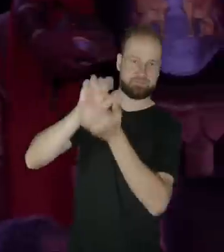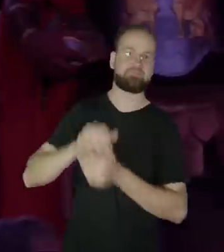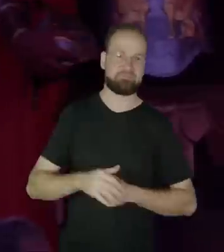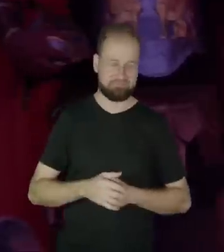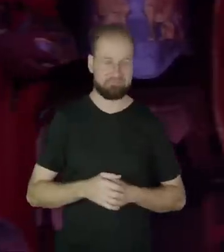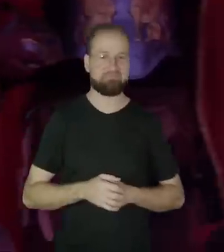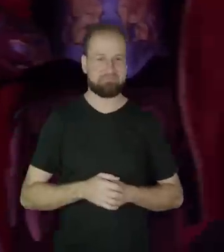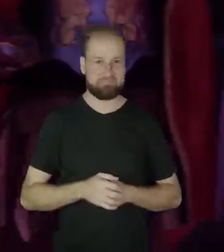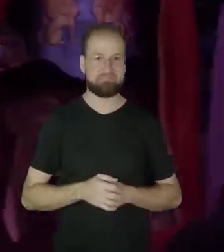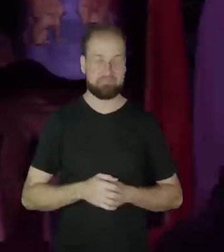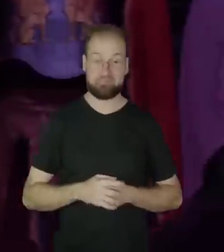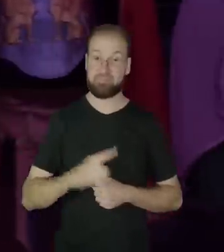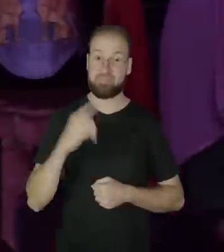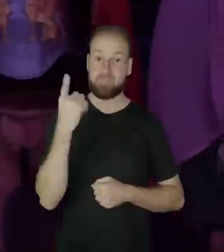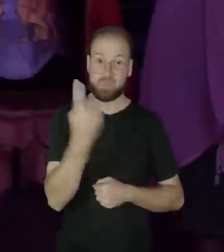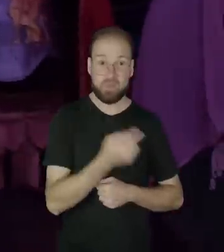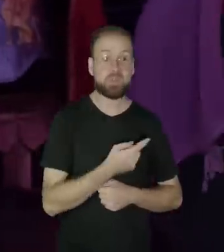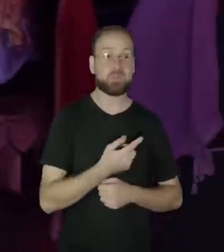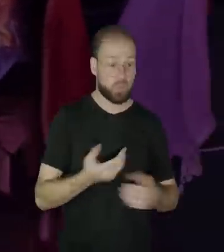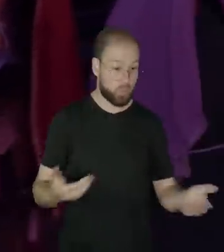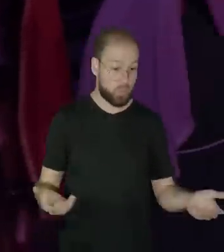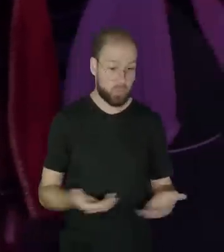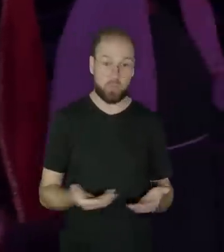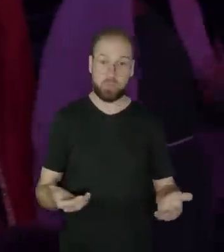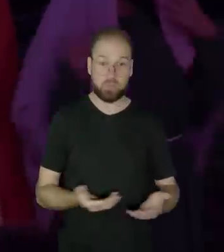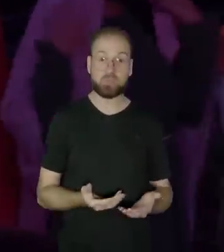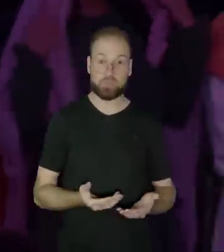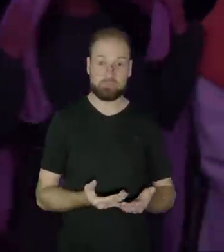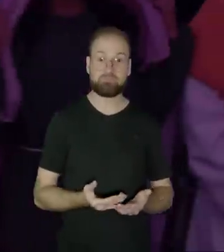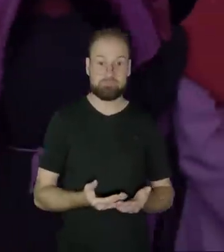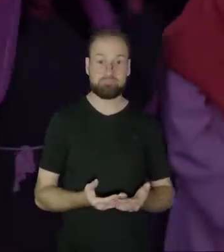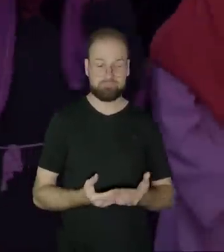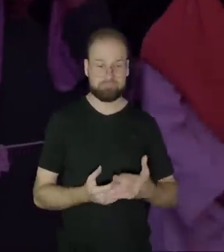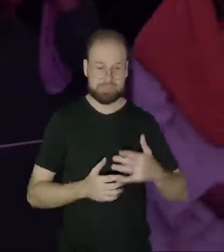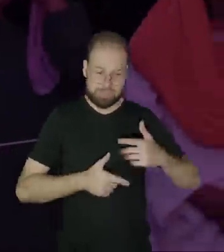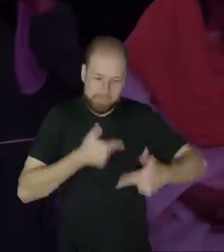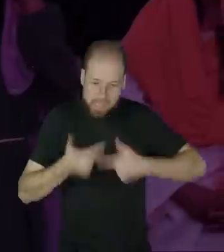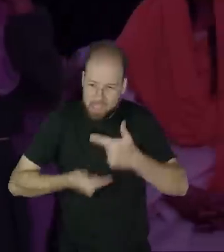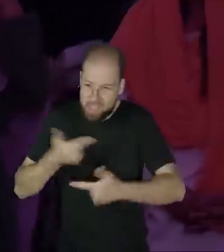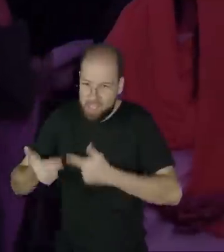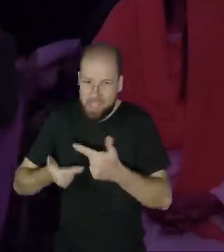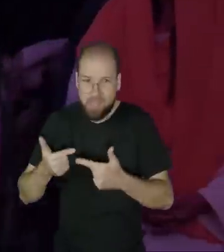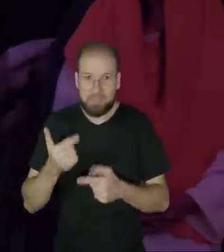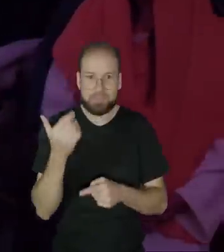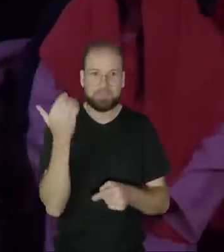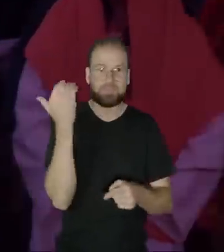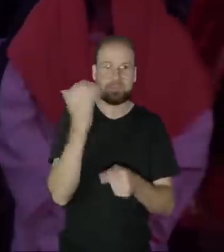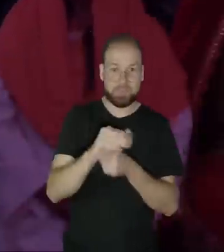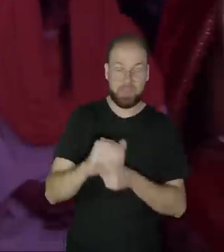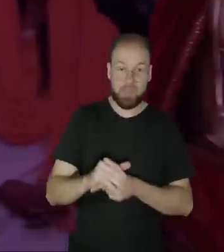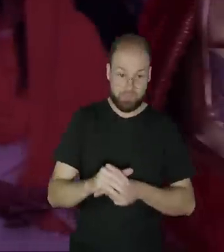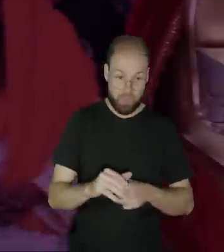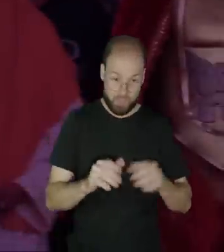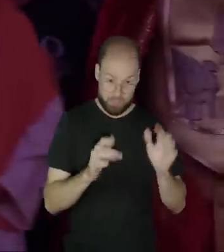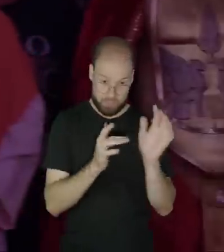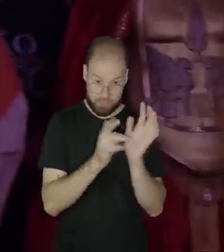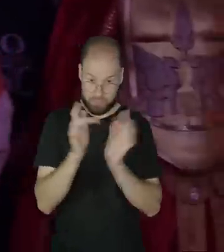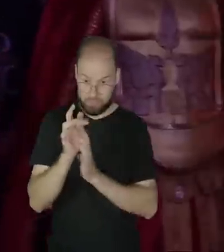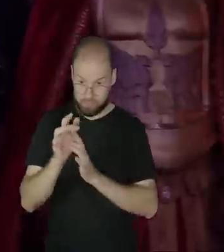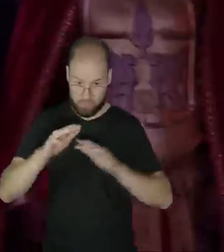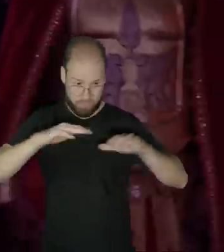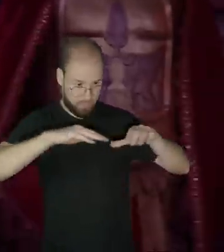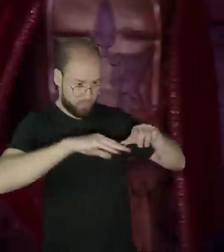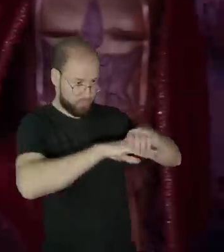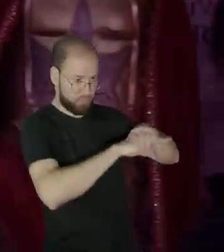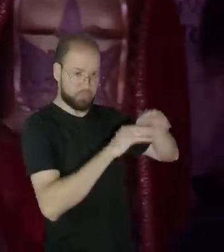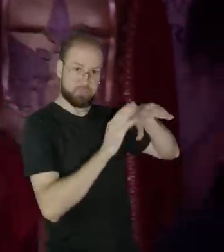santo. Nós pegamos tudo hoje e jogamos dentro do sepulcro. Amanhã ele vai sair do sepulcro e aí vai ser vida